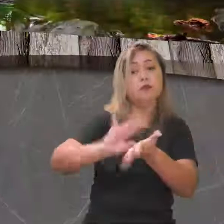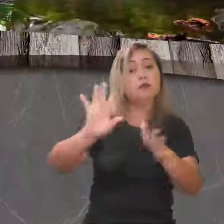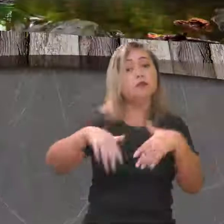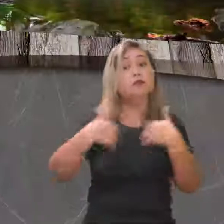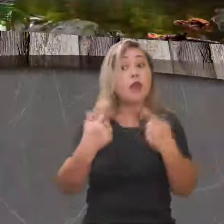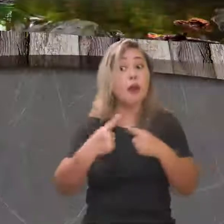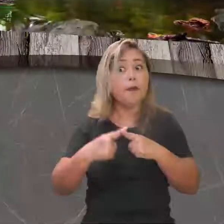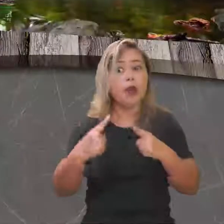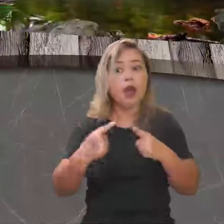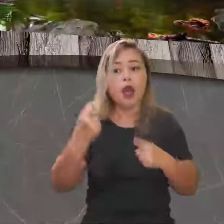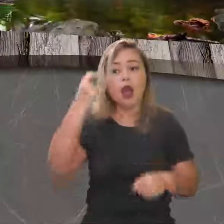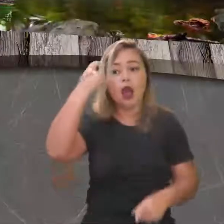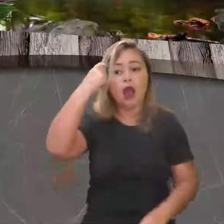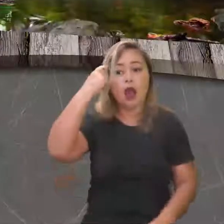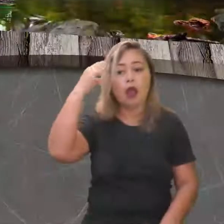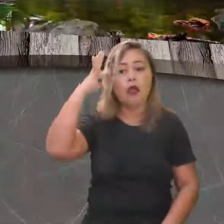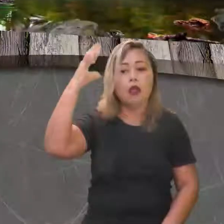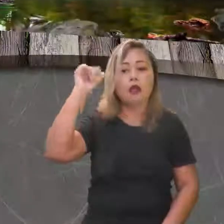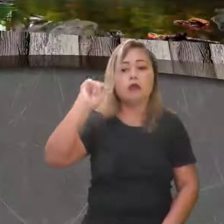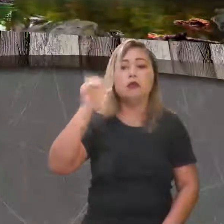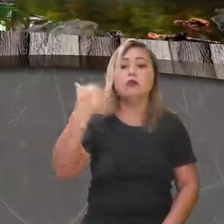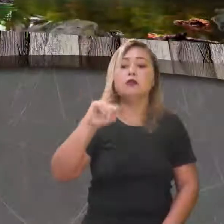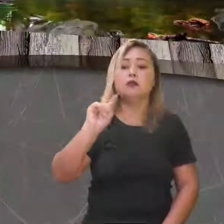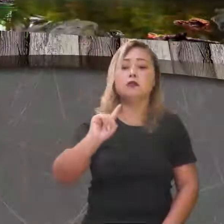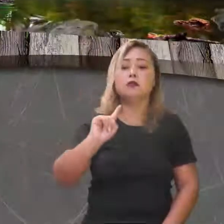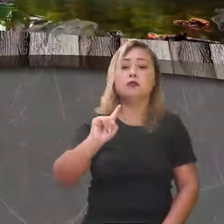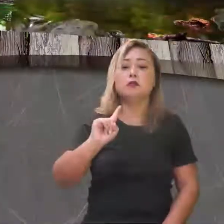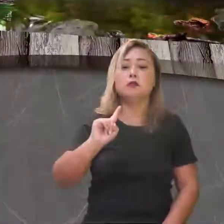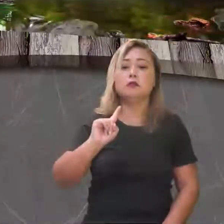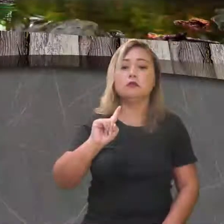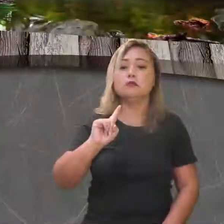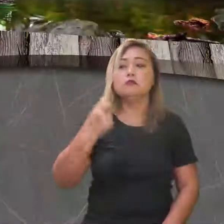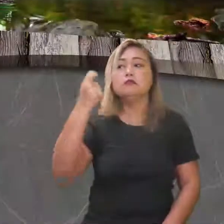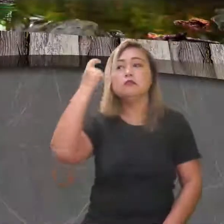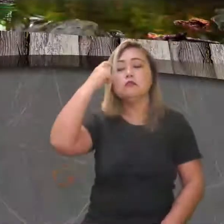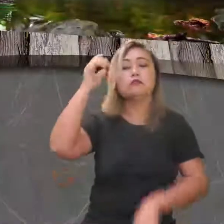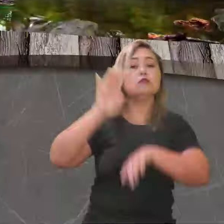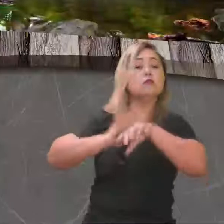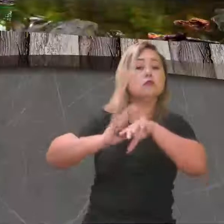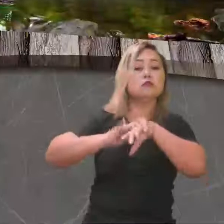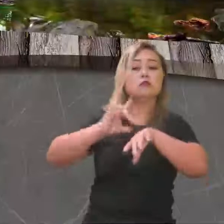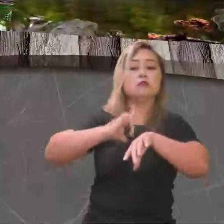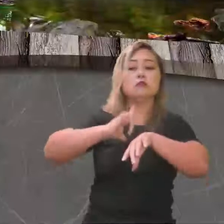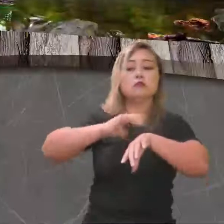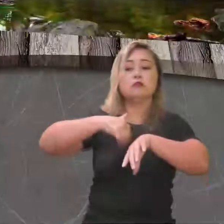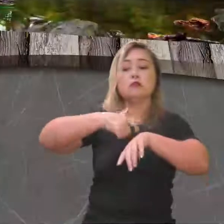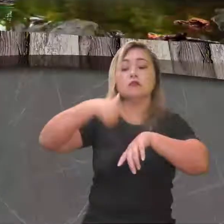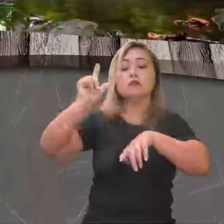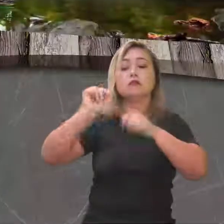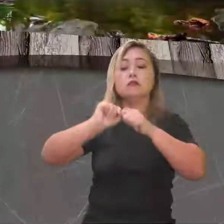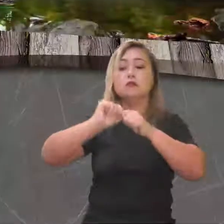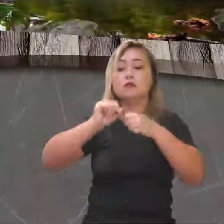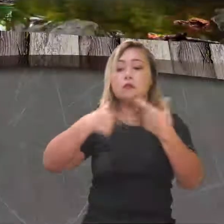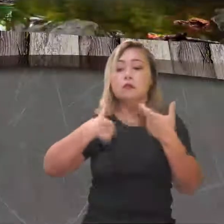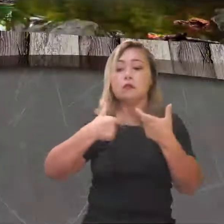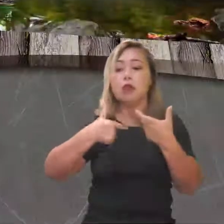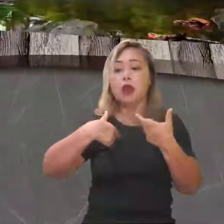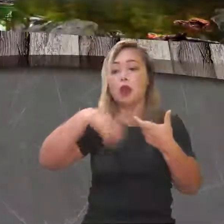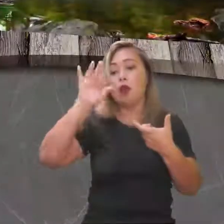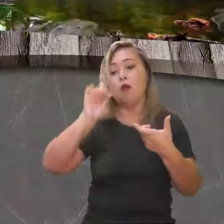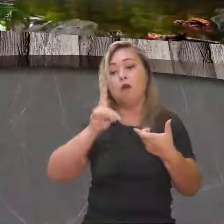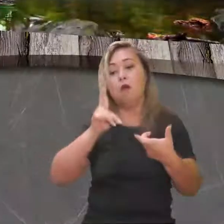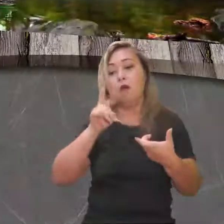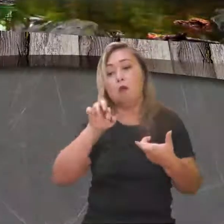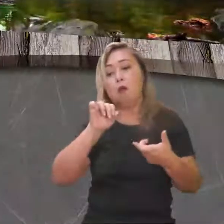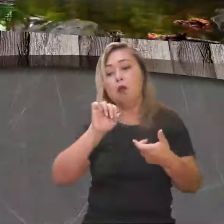tá? Mas então, pensando nessa teoria do criacionismo, aí a ideia era que tinha maior poder na época.